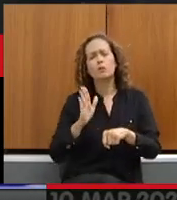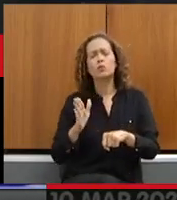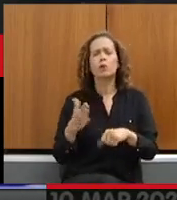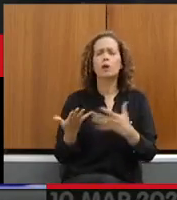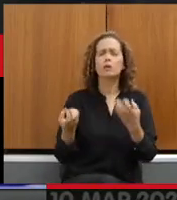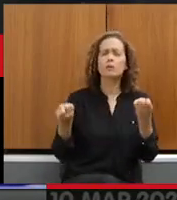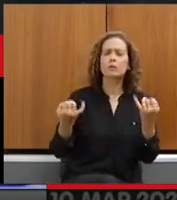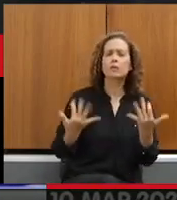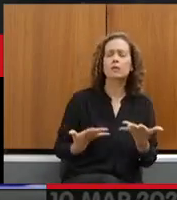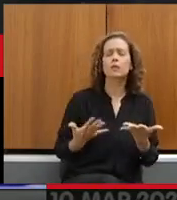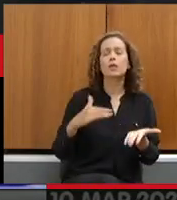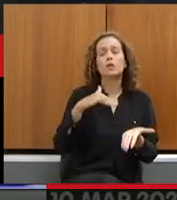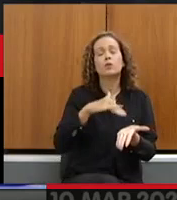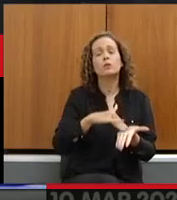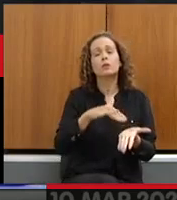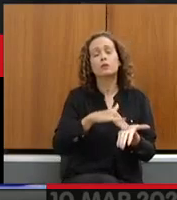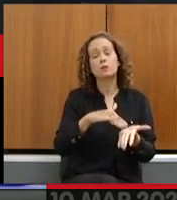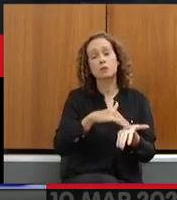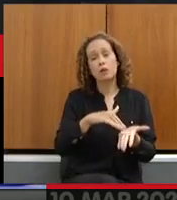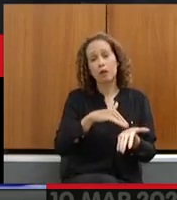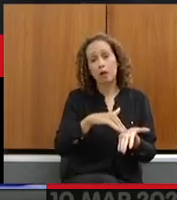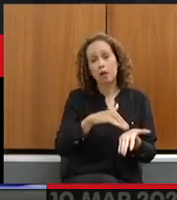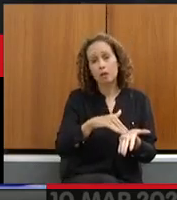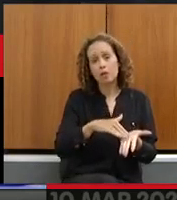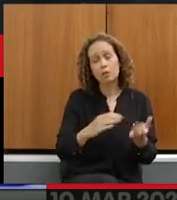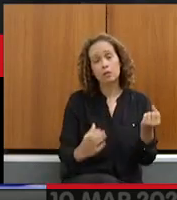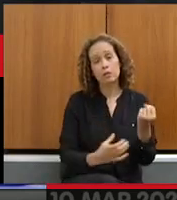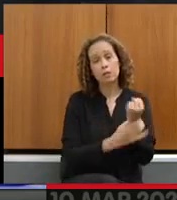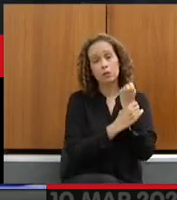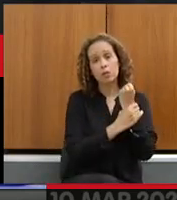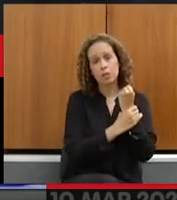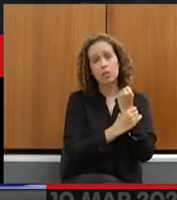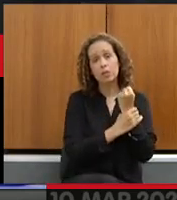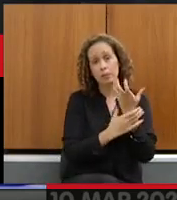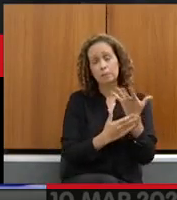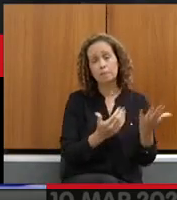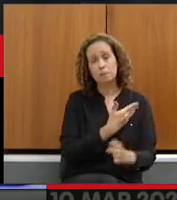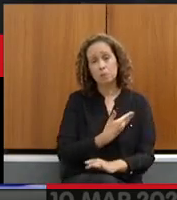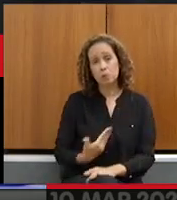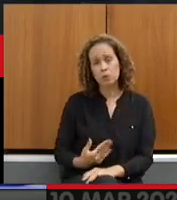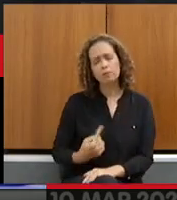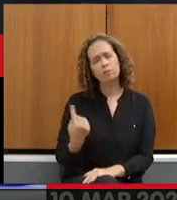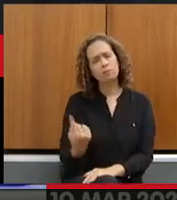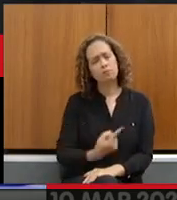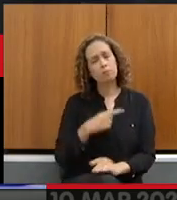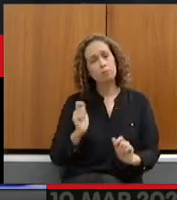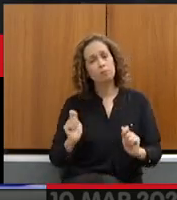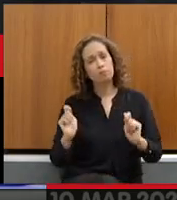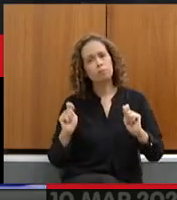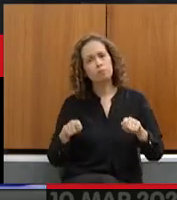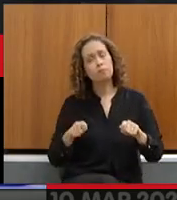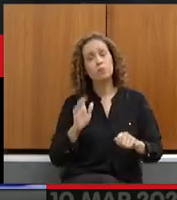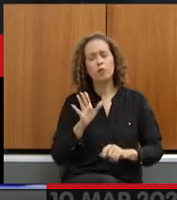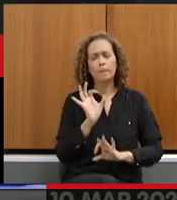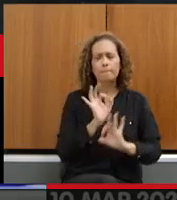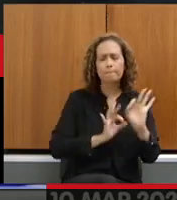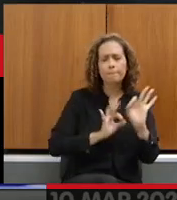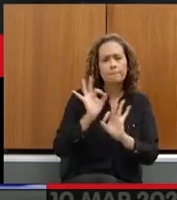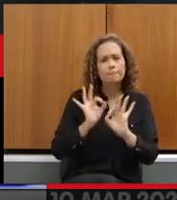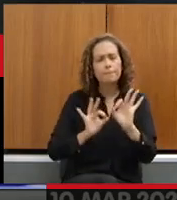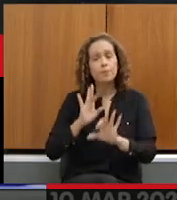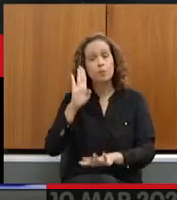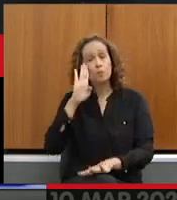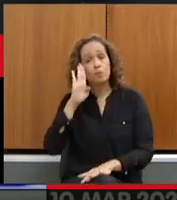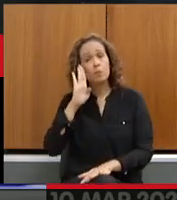o secretário de segurança pública para que a gente possa já começar a planejar